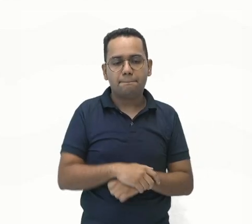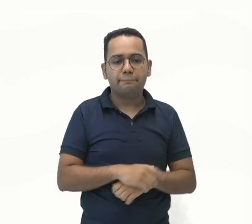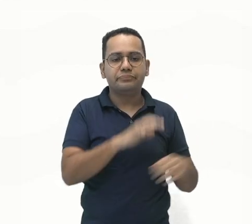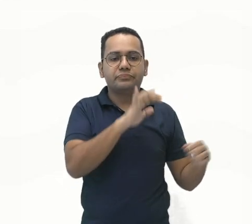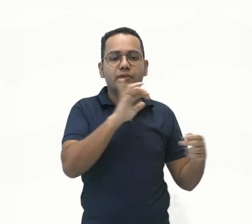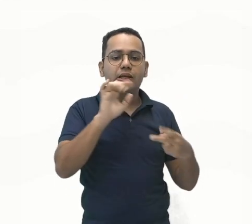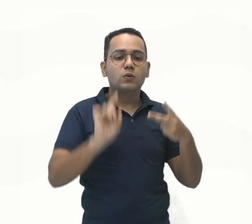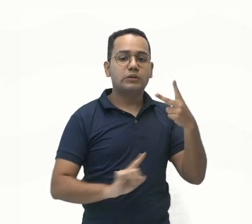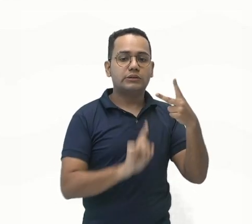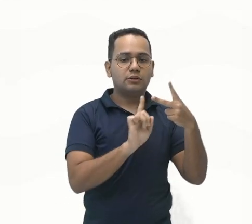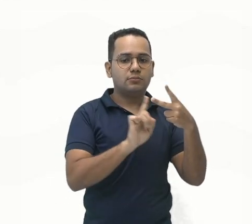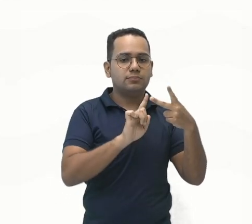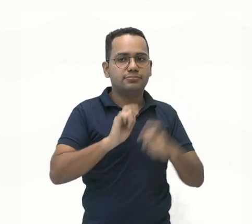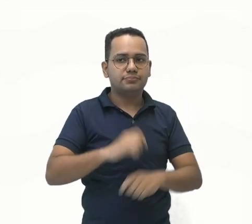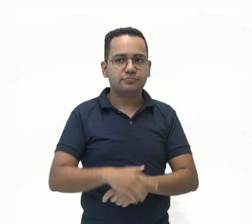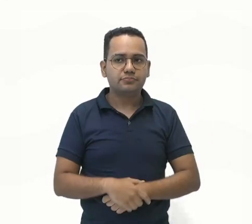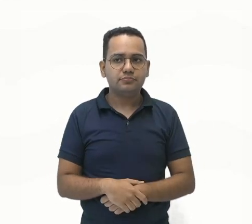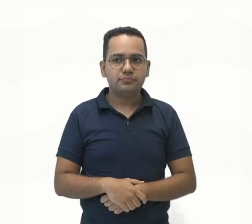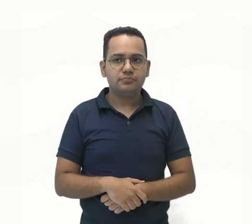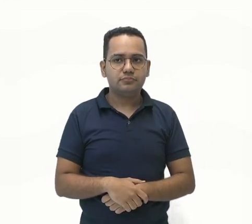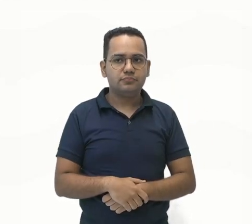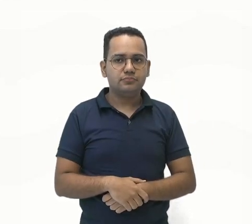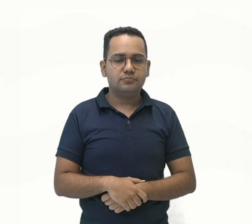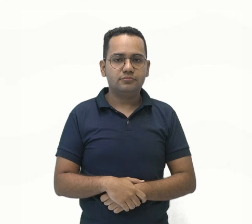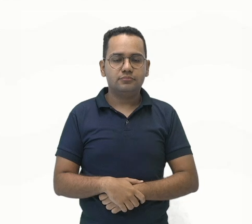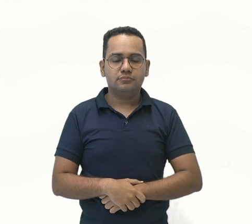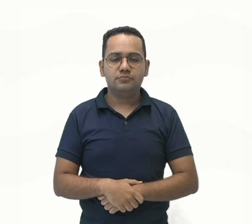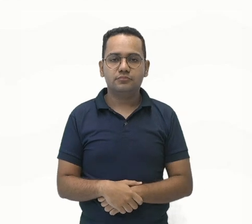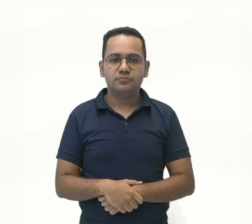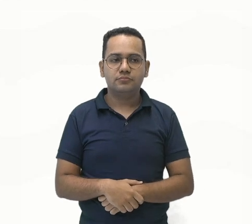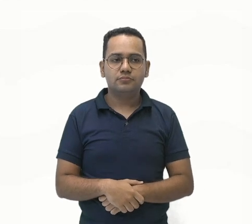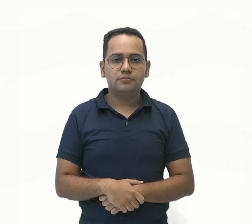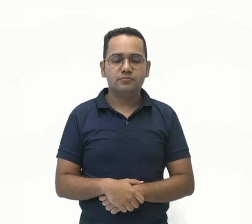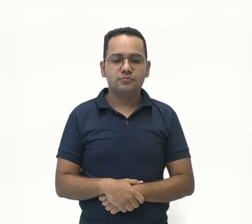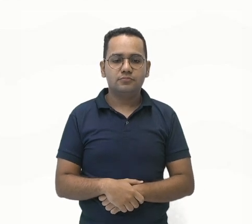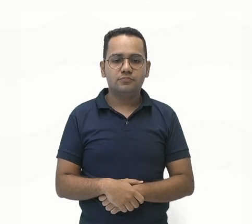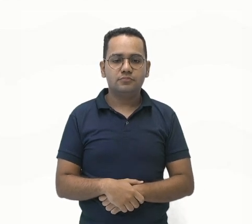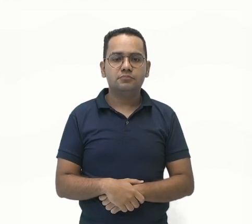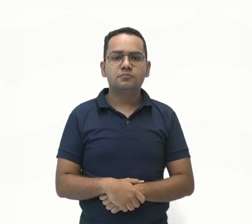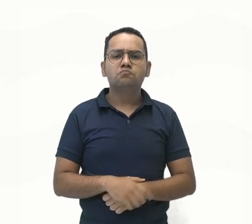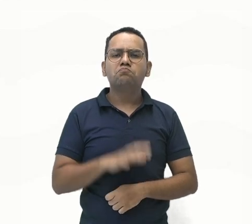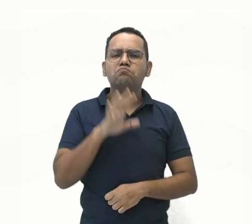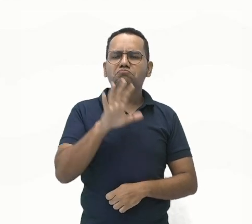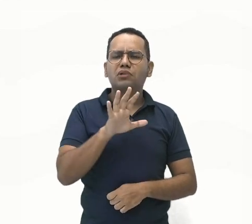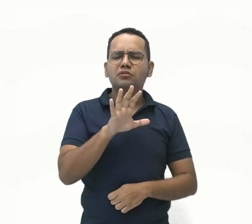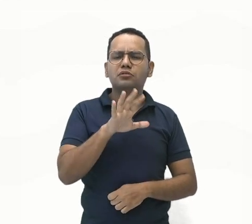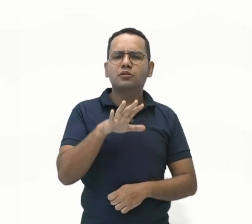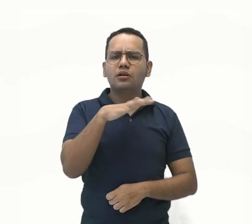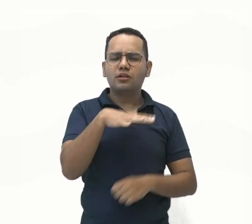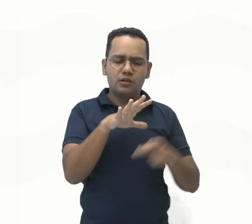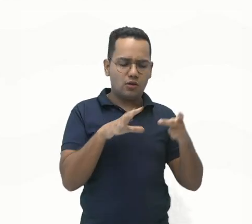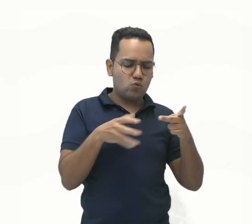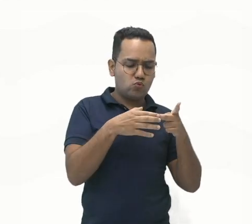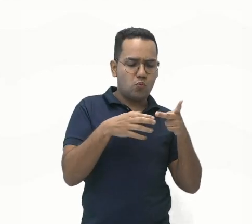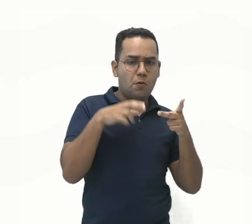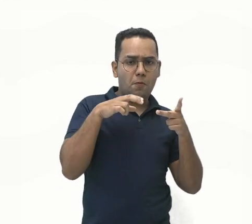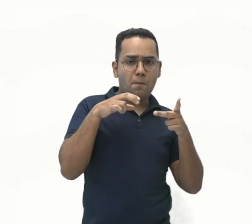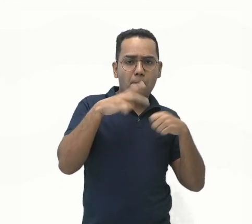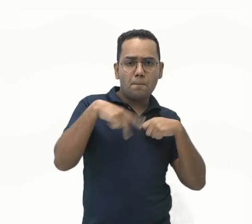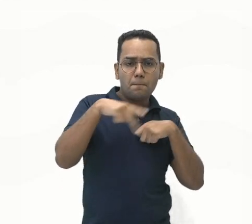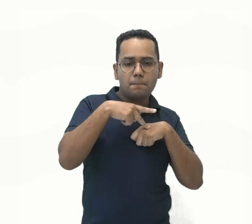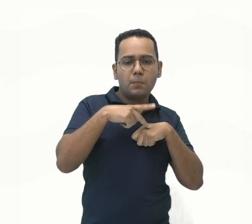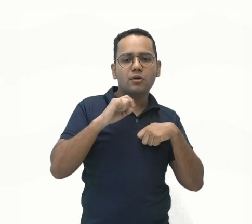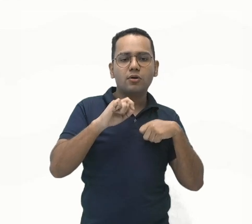econômico, certo? Além disso, tá? Os blocos econômicos também têm como objetivo fortalecer